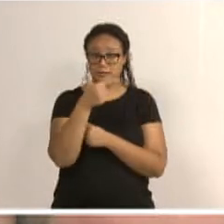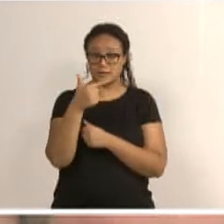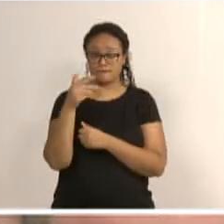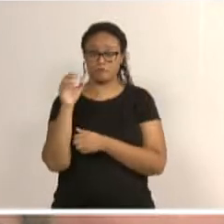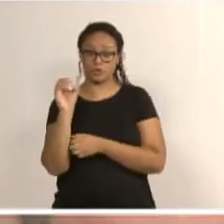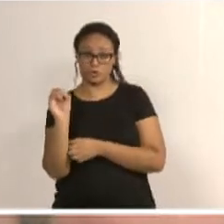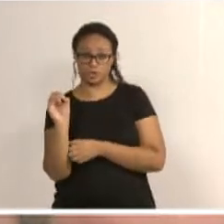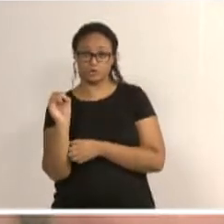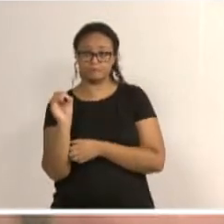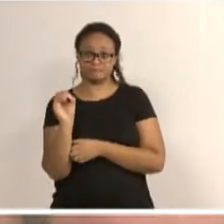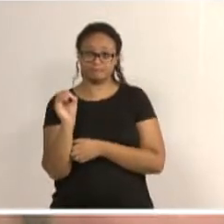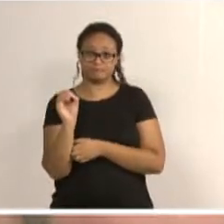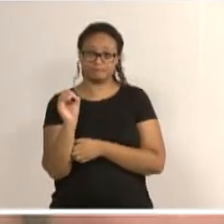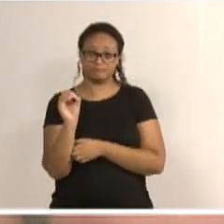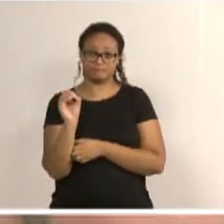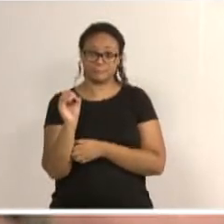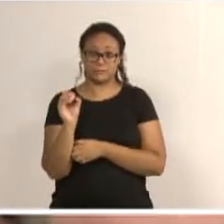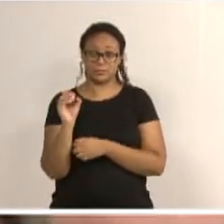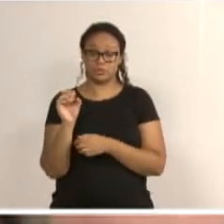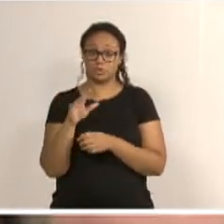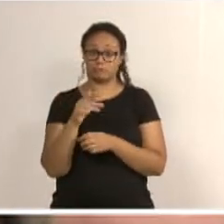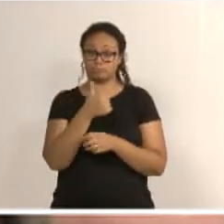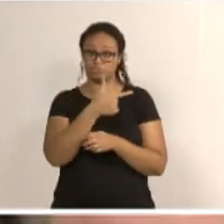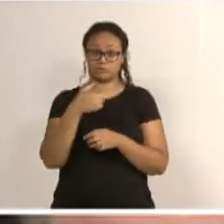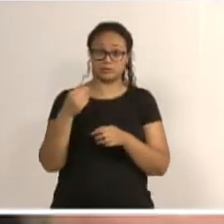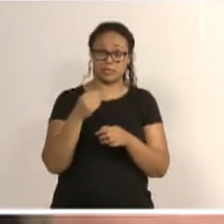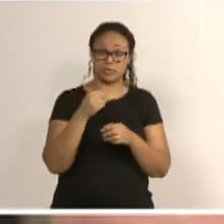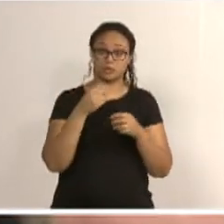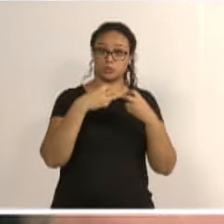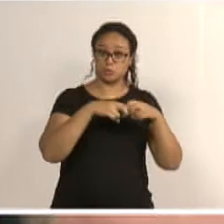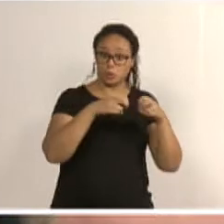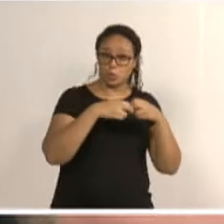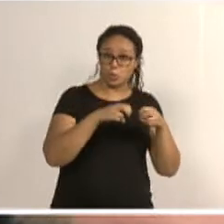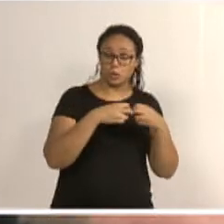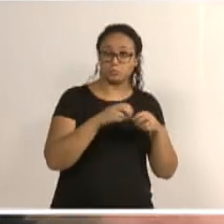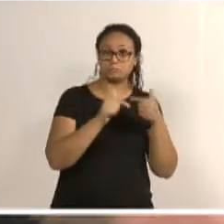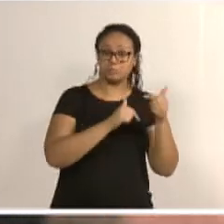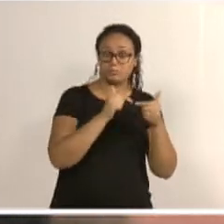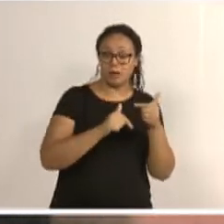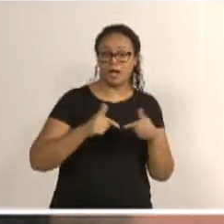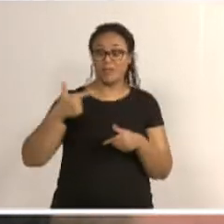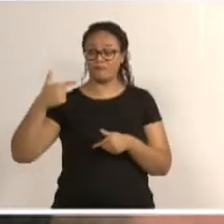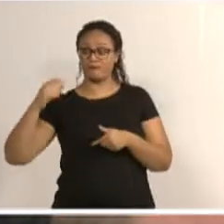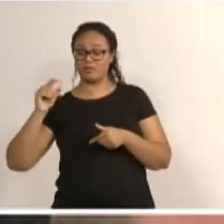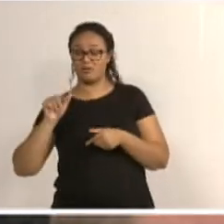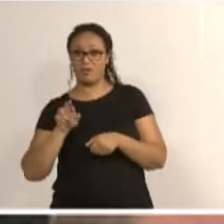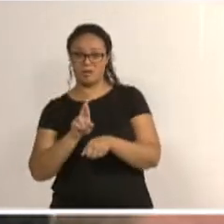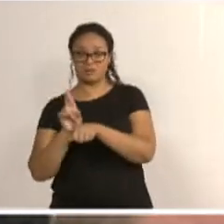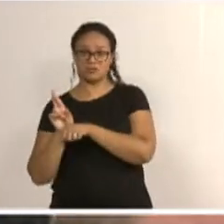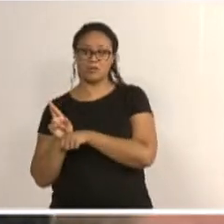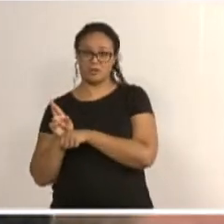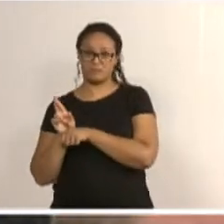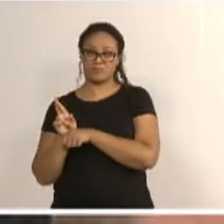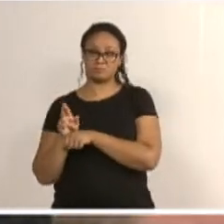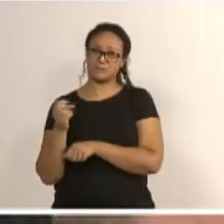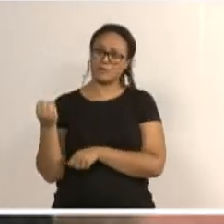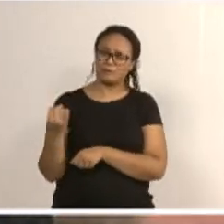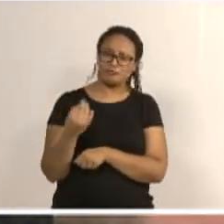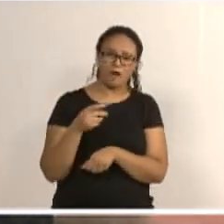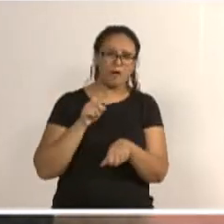com 20 de reserva. Né? Foi tirado um monte de horário. Estão favorecendo um monte para essa empresa.